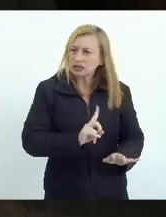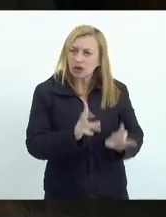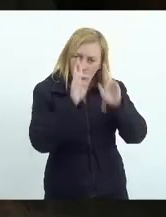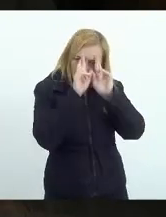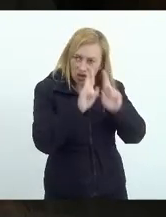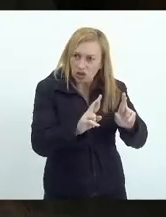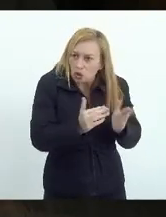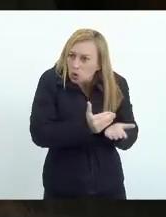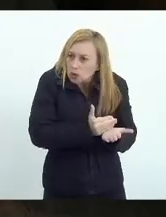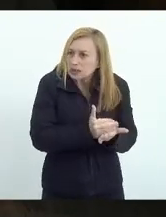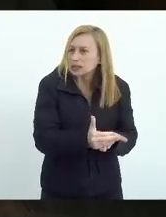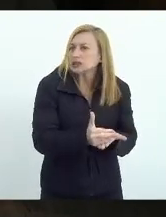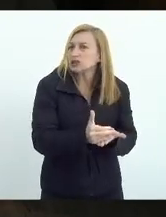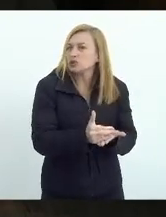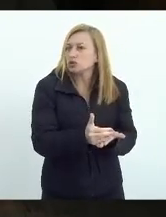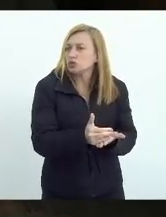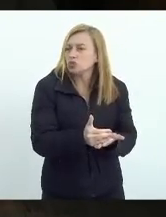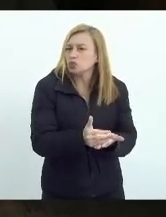os princípios